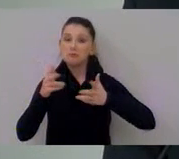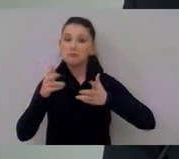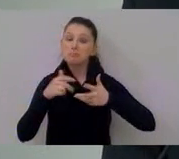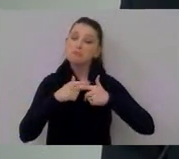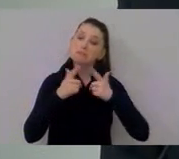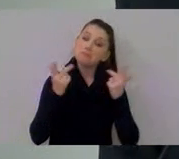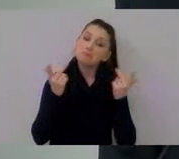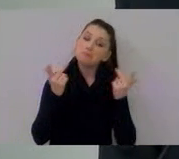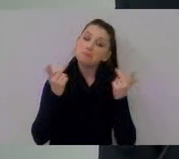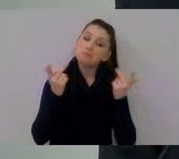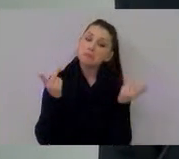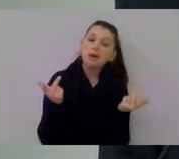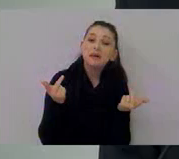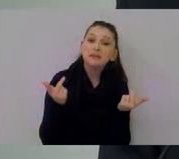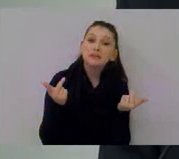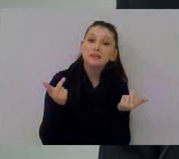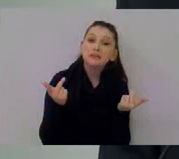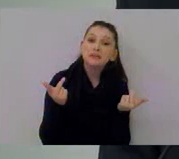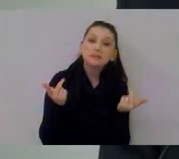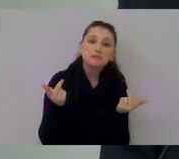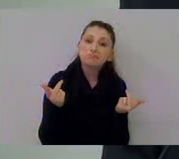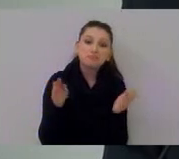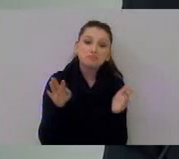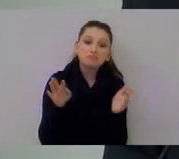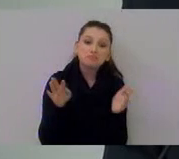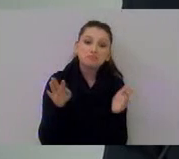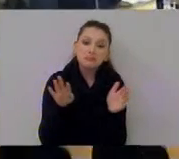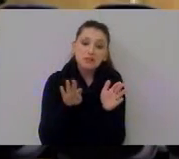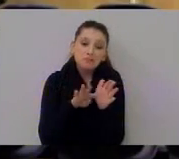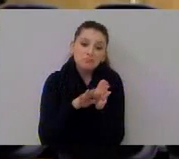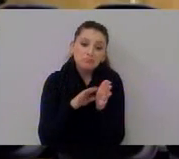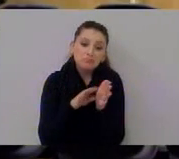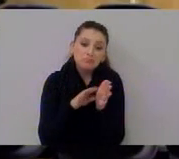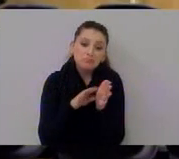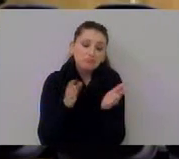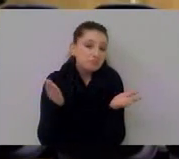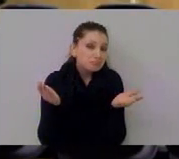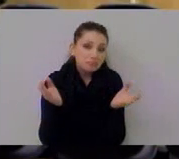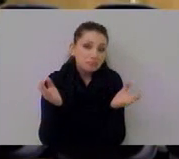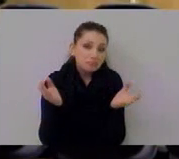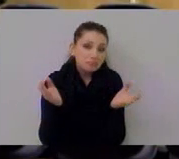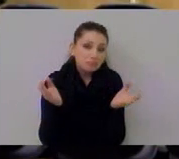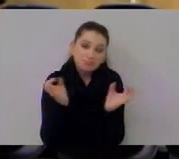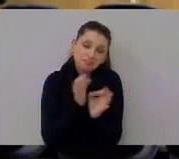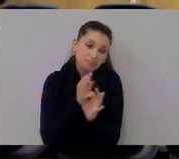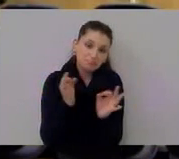meu conhecimento, não houve